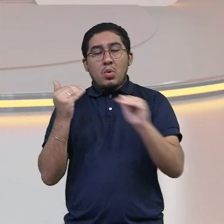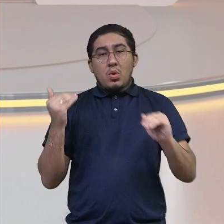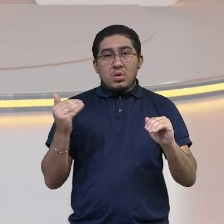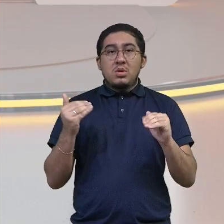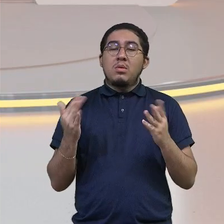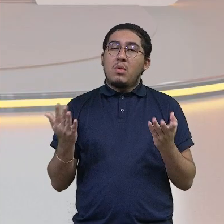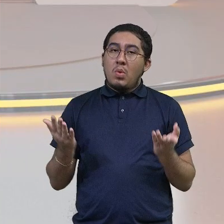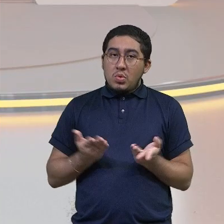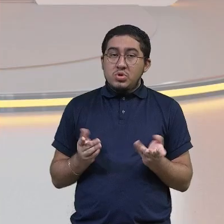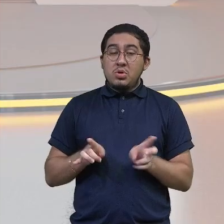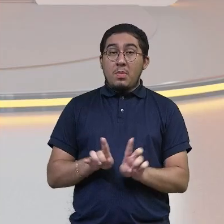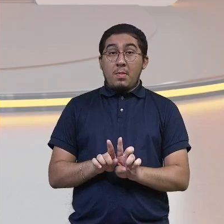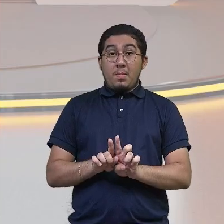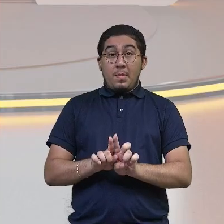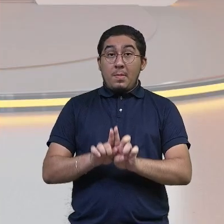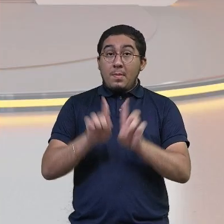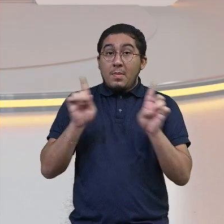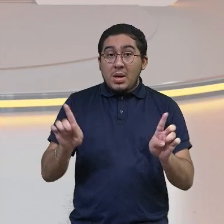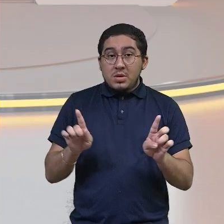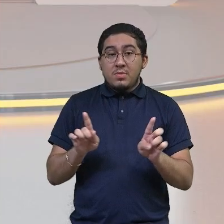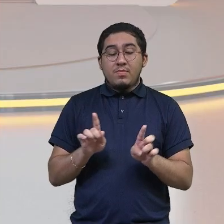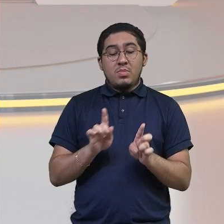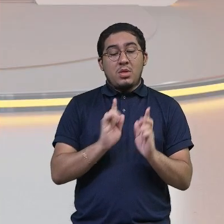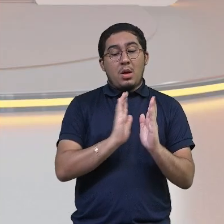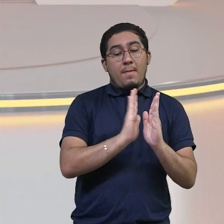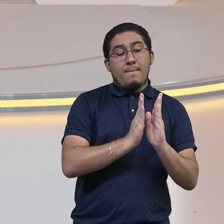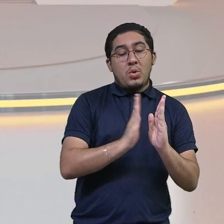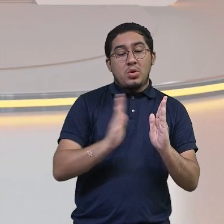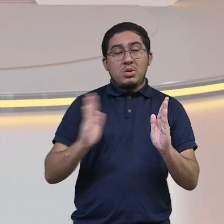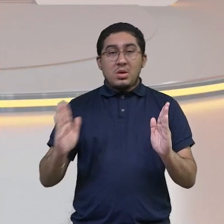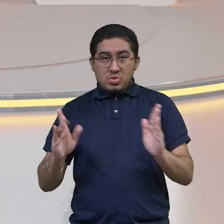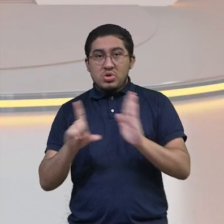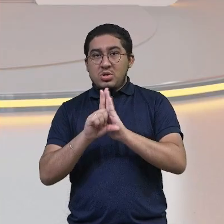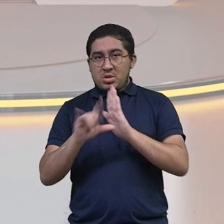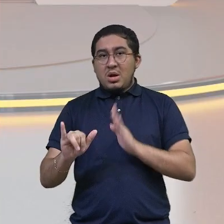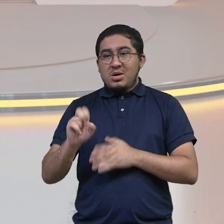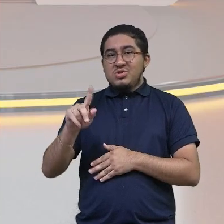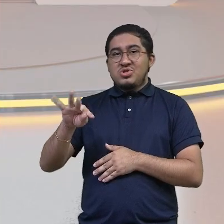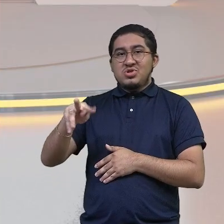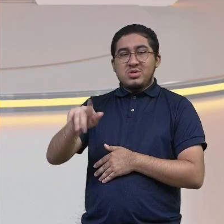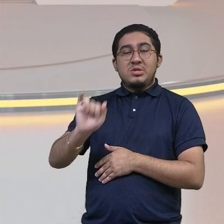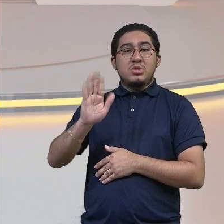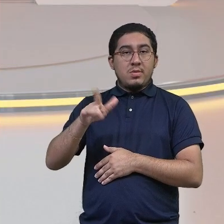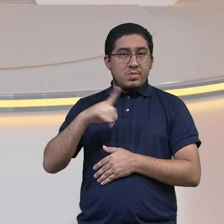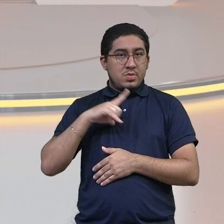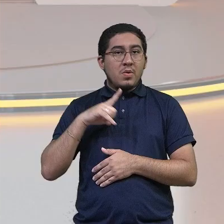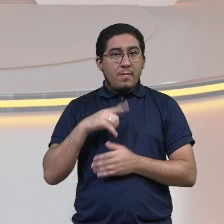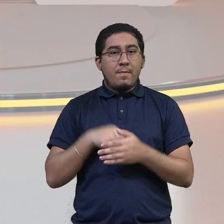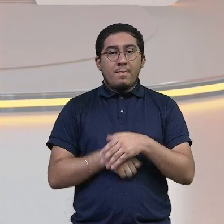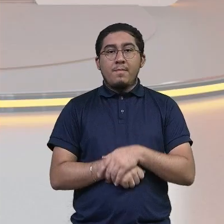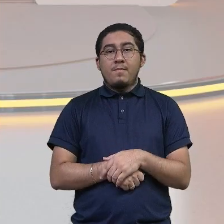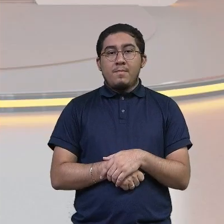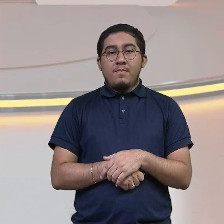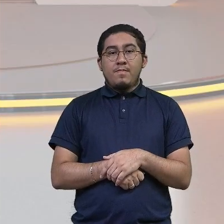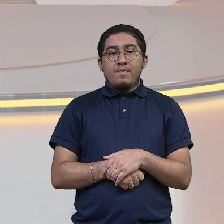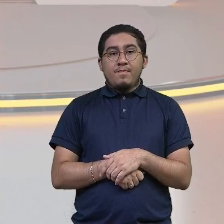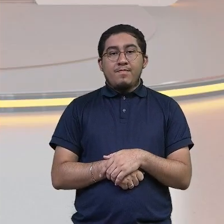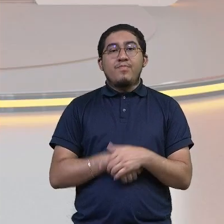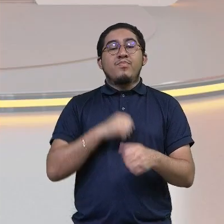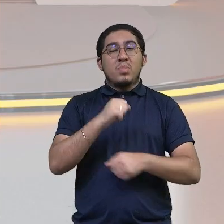hoje. Mas, no entanto, esse processo de lei de anistia já existiu no Brasil, foi colocado em vigor ali, ó,